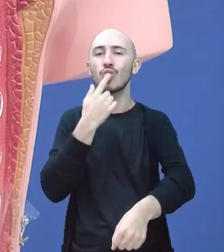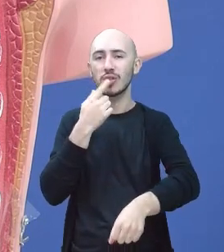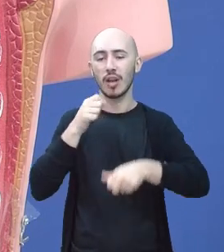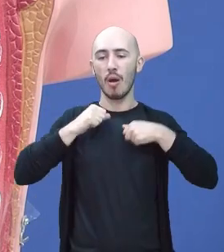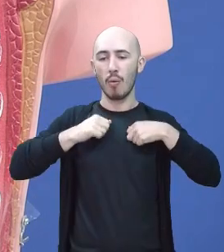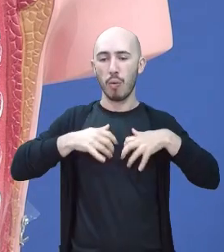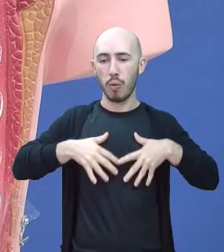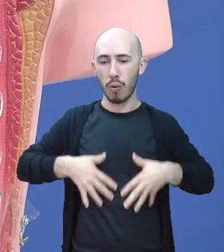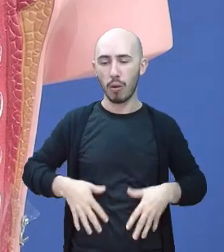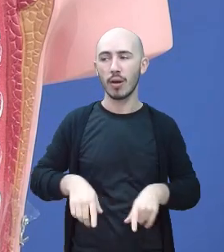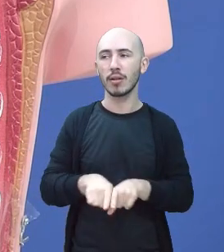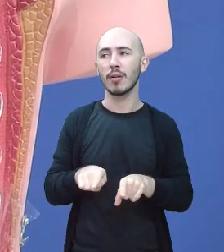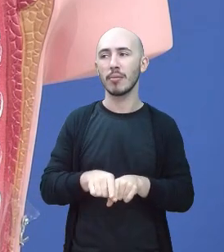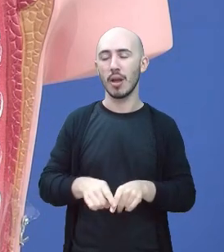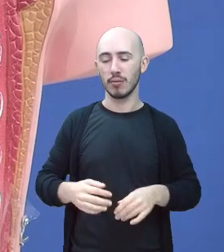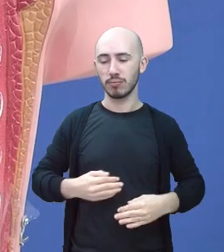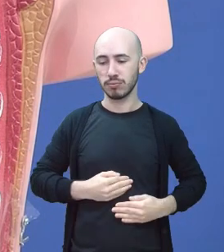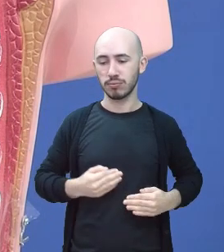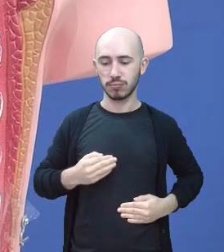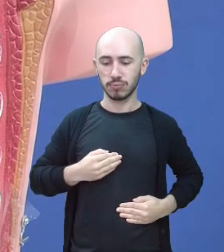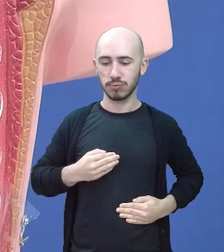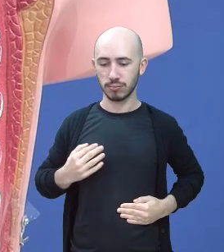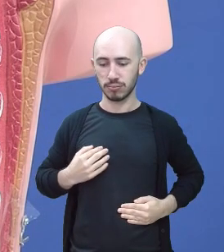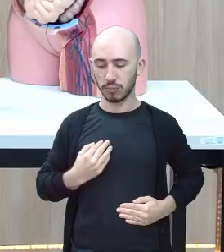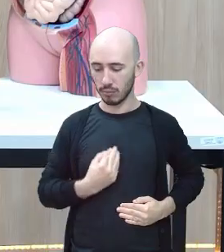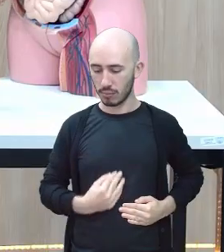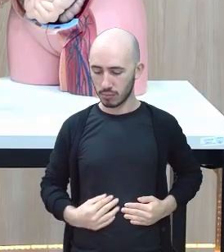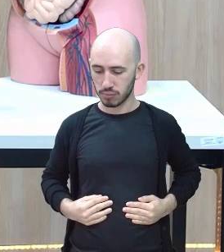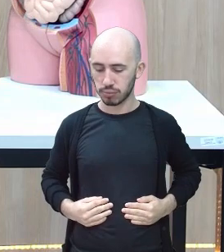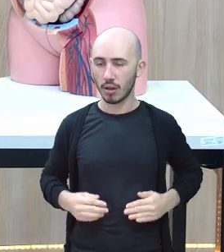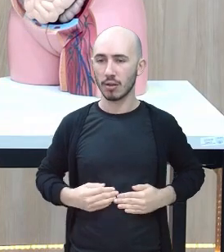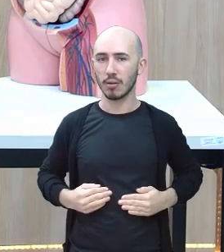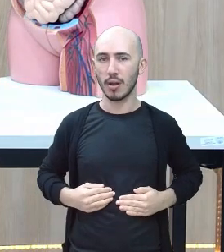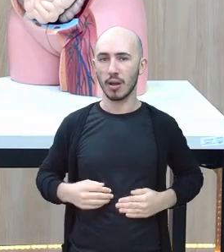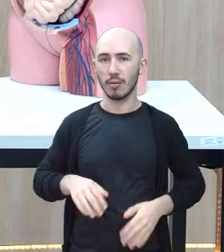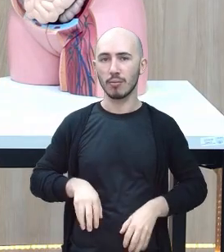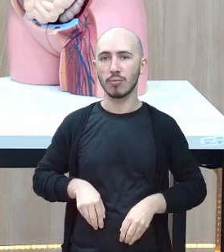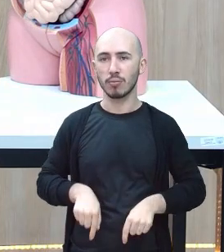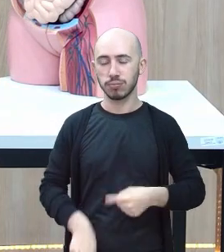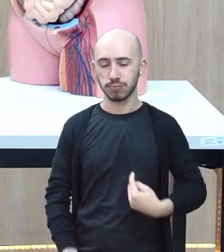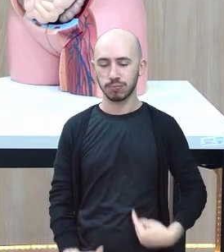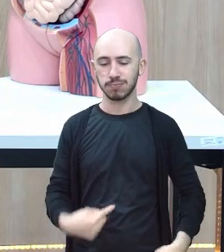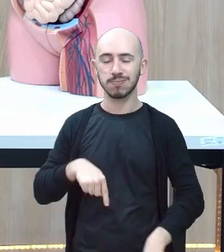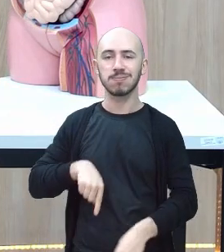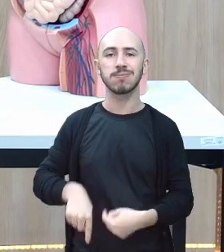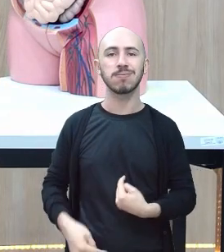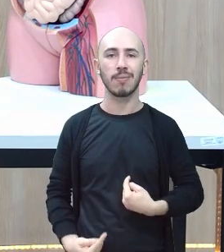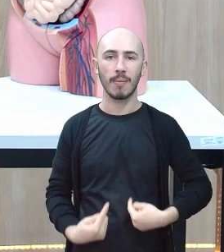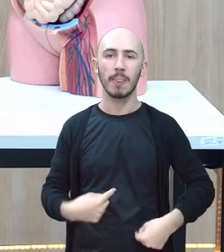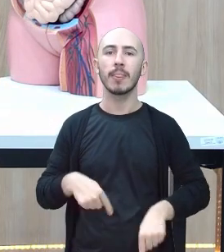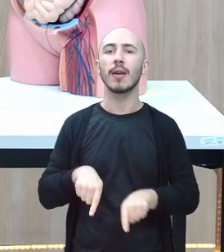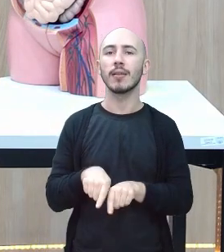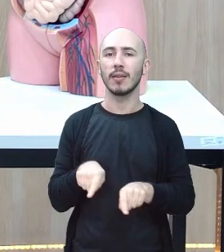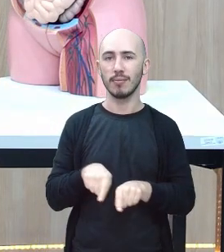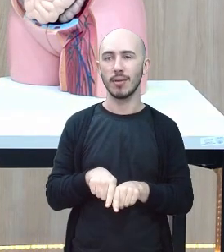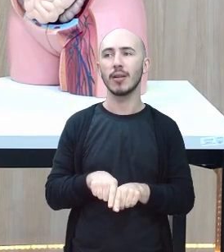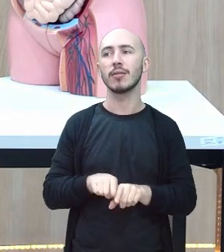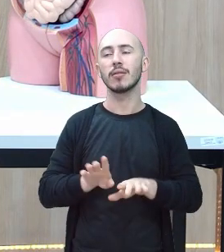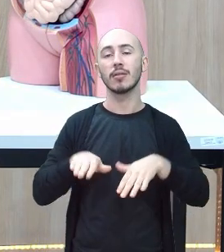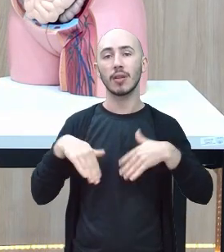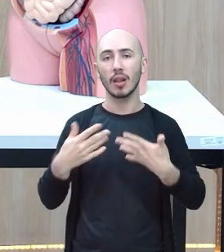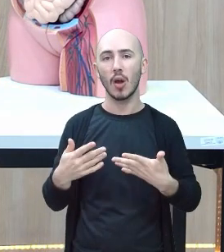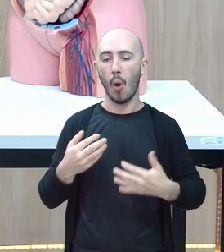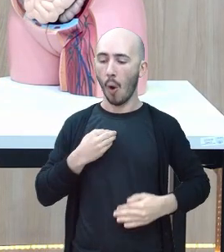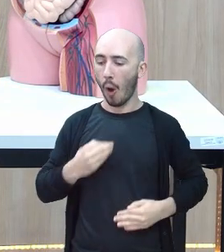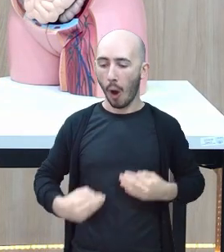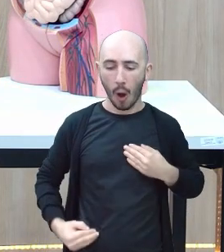aqui o fígado, o estômago, o intestino grosso, o intestino delgado do sistema digestório. Então, vários